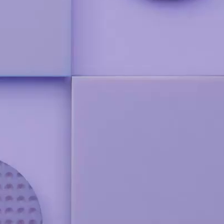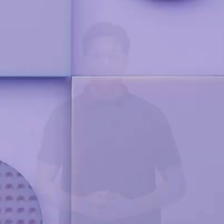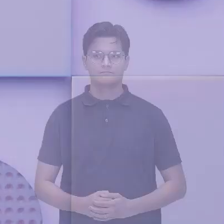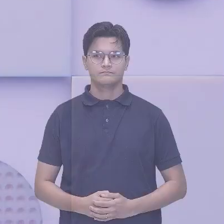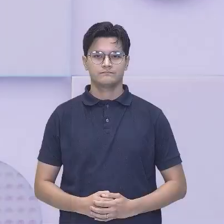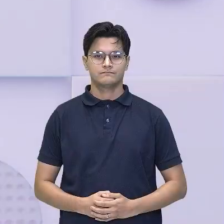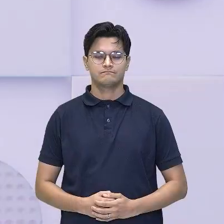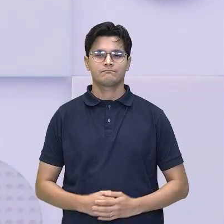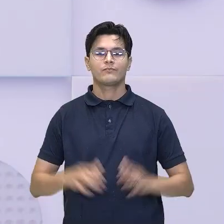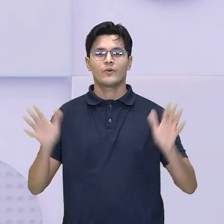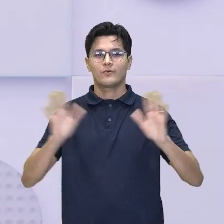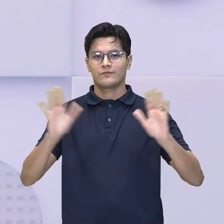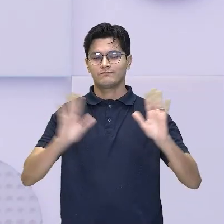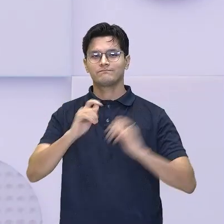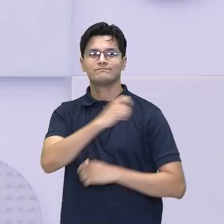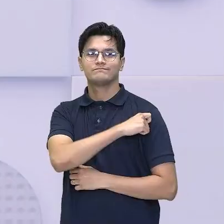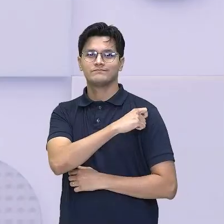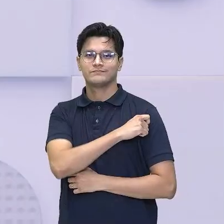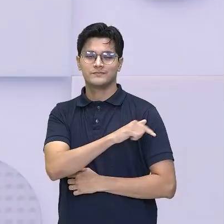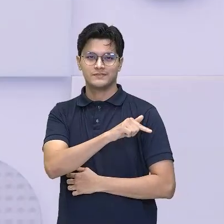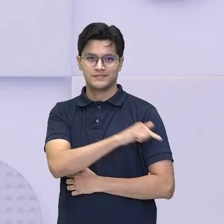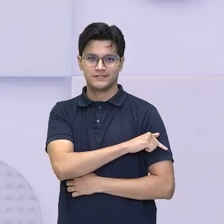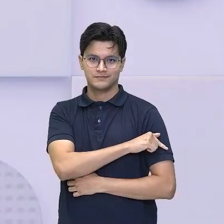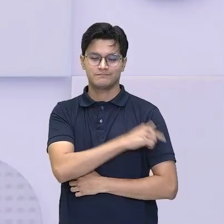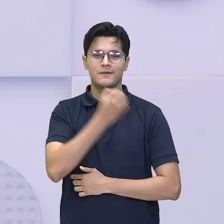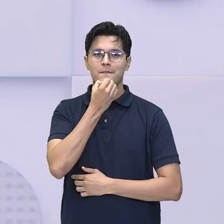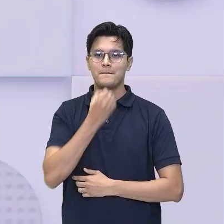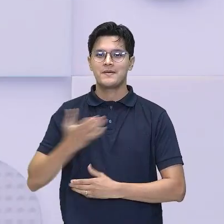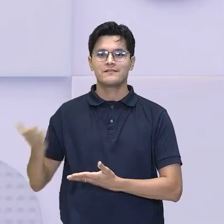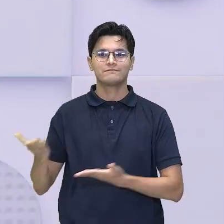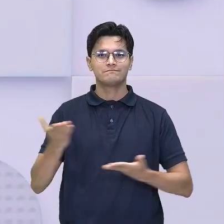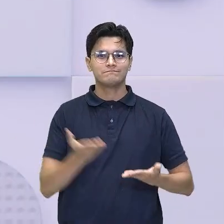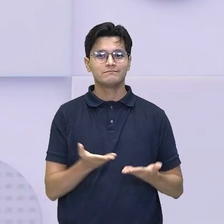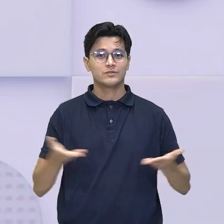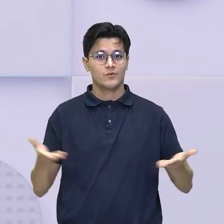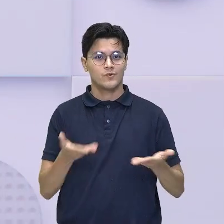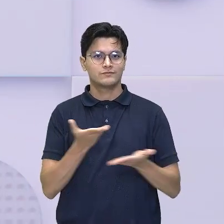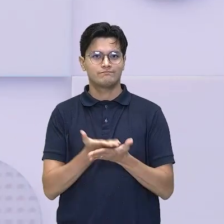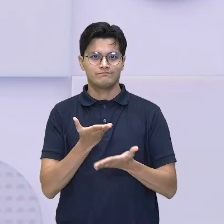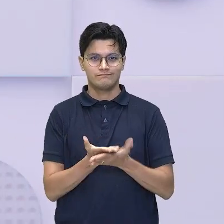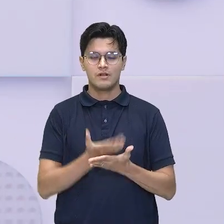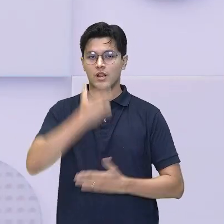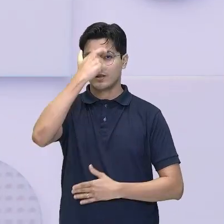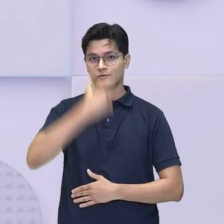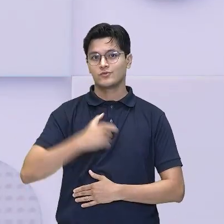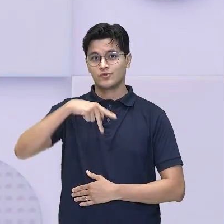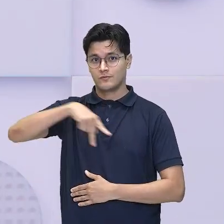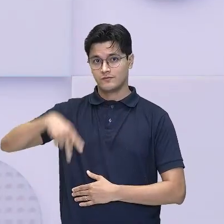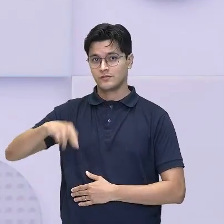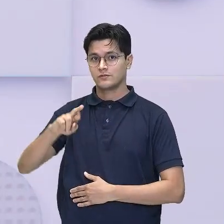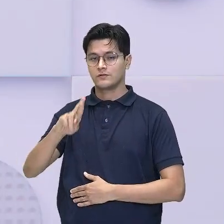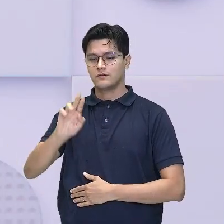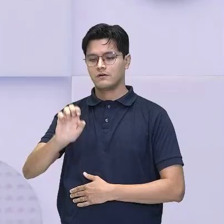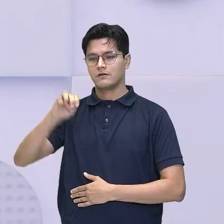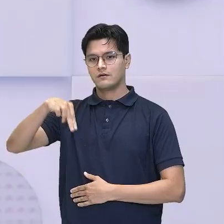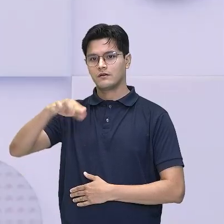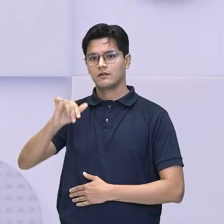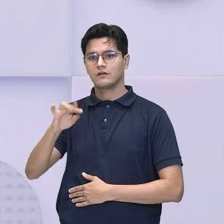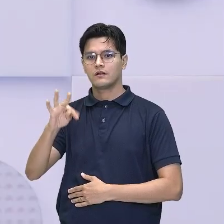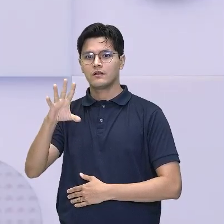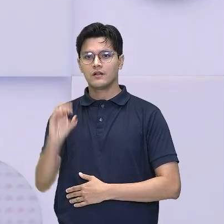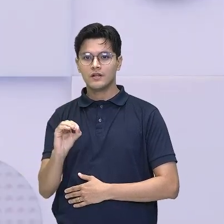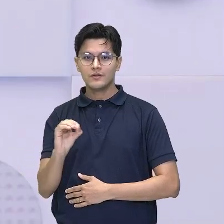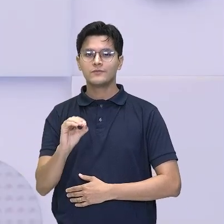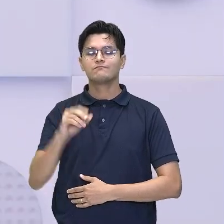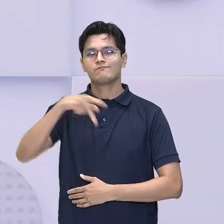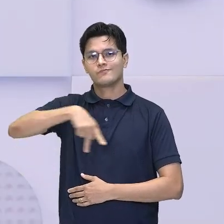Olá, alunos do 7º ano do Ensino Fundamental, sejam bem-vindos à nossa aula. Eu sou o professor Renato Souza, do componente curricular Ensino